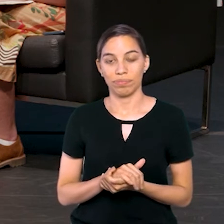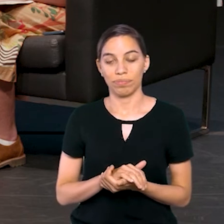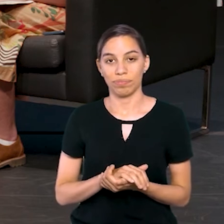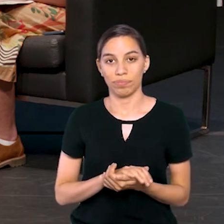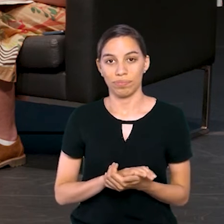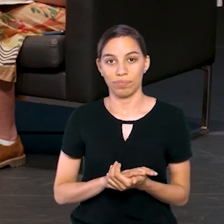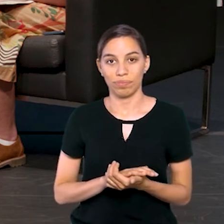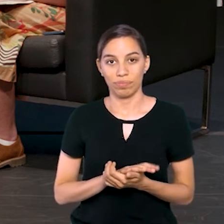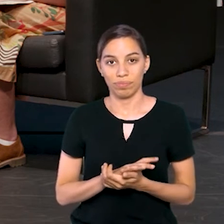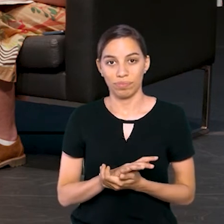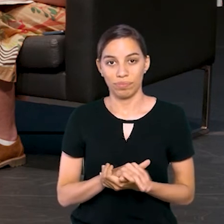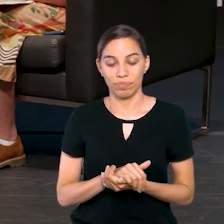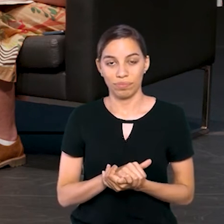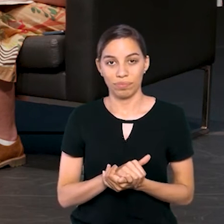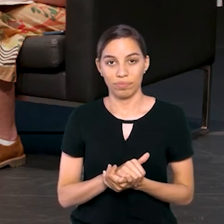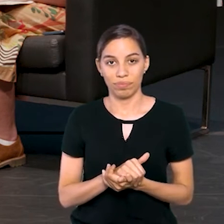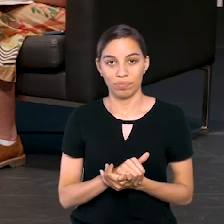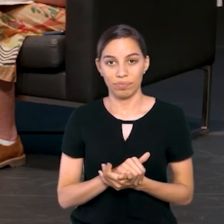erotaquá,